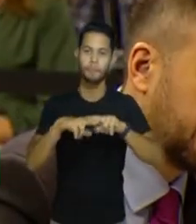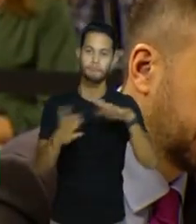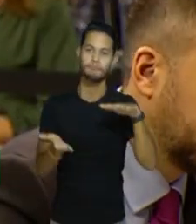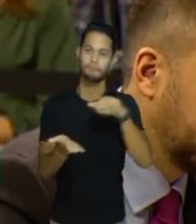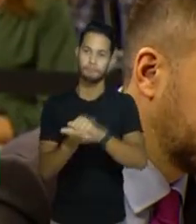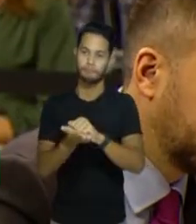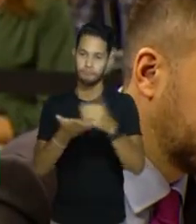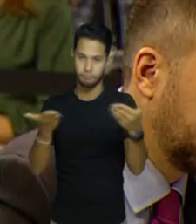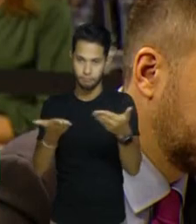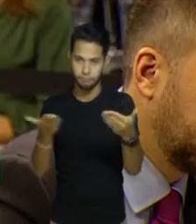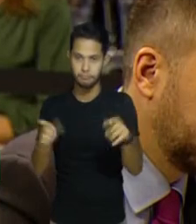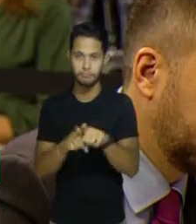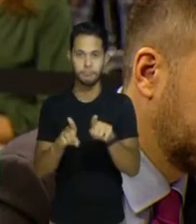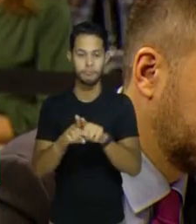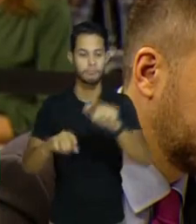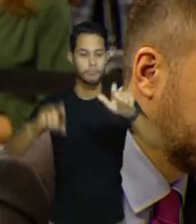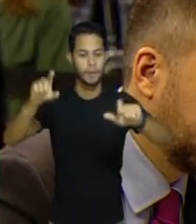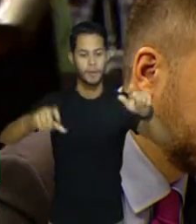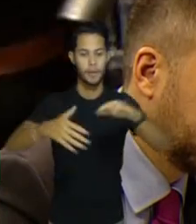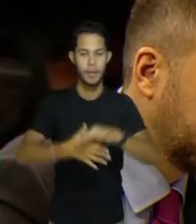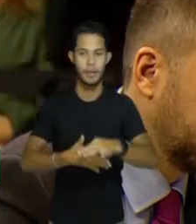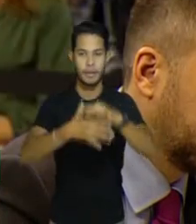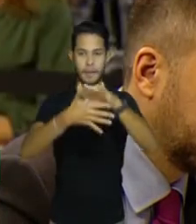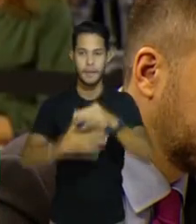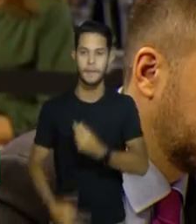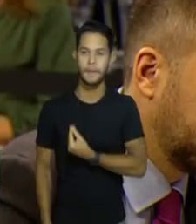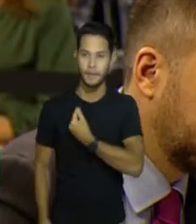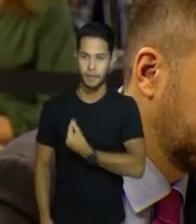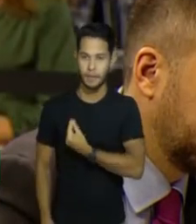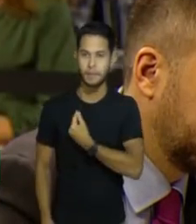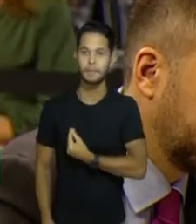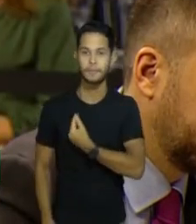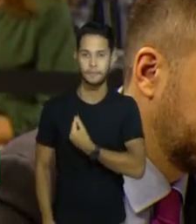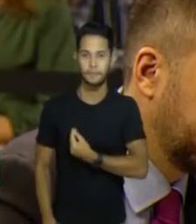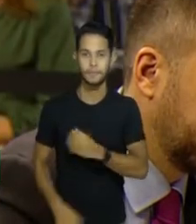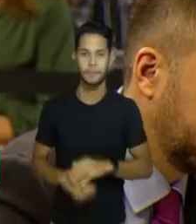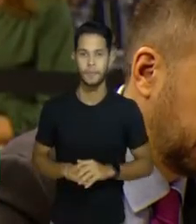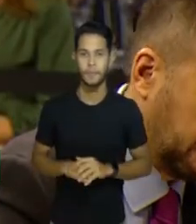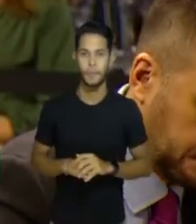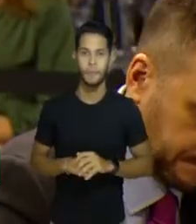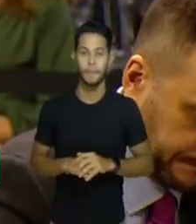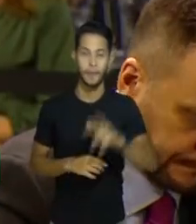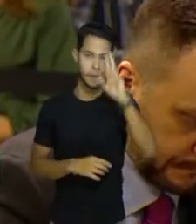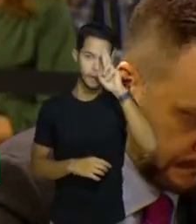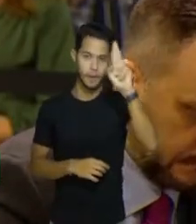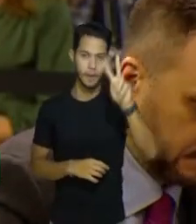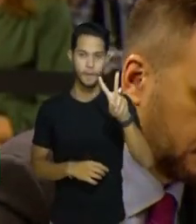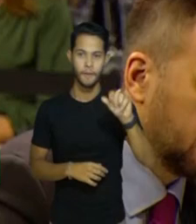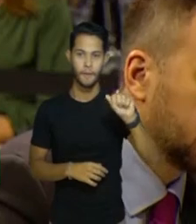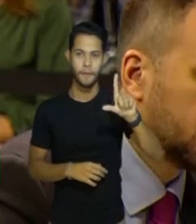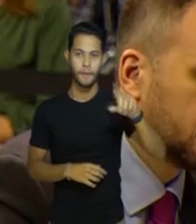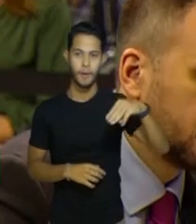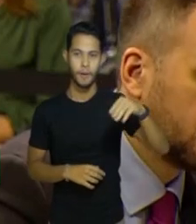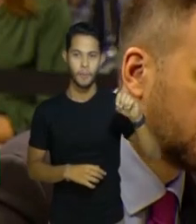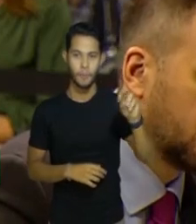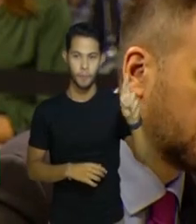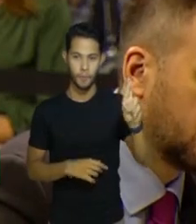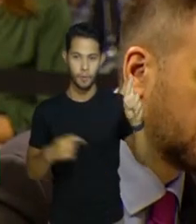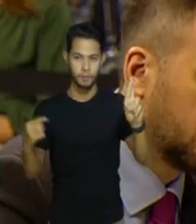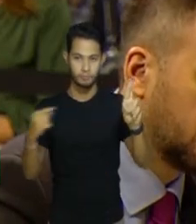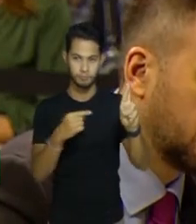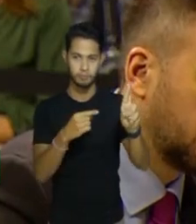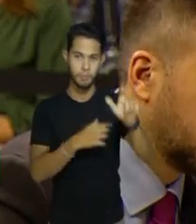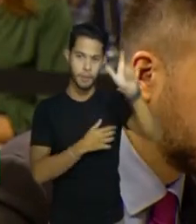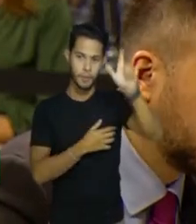presença de várias lideranças também da Vila Itopava, o senhor Valmor Canal, que é o intendente